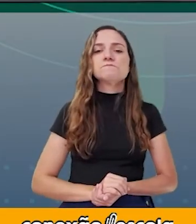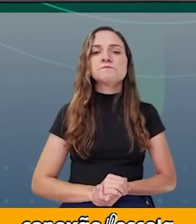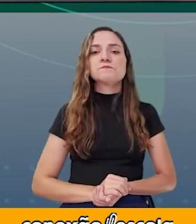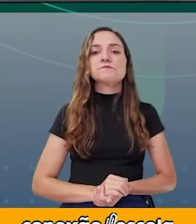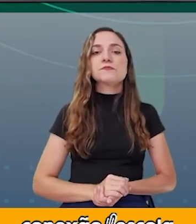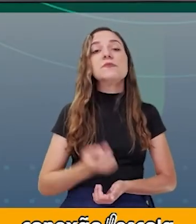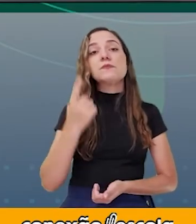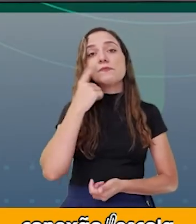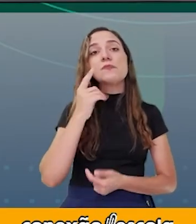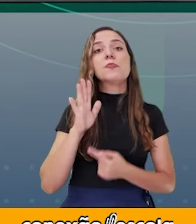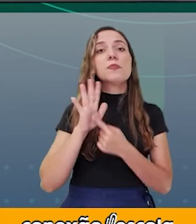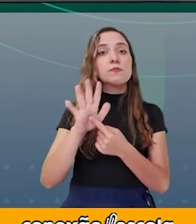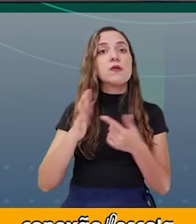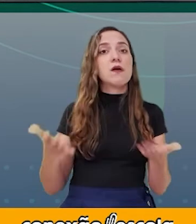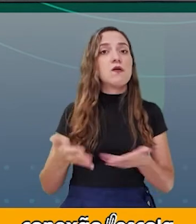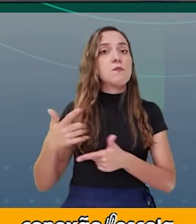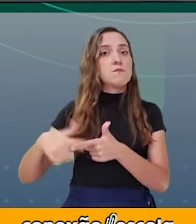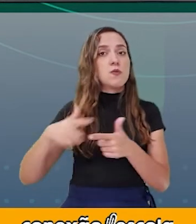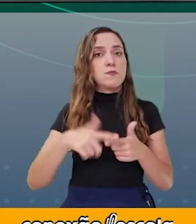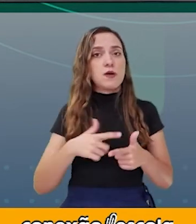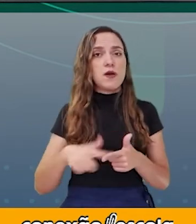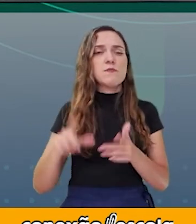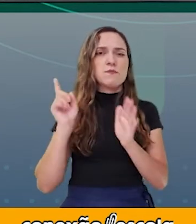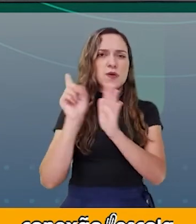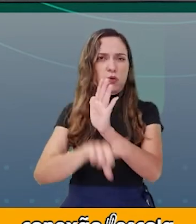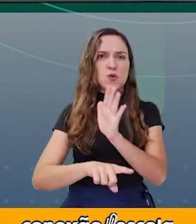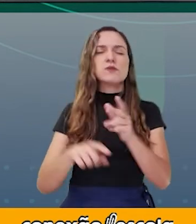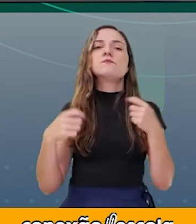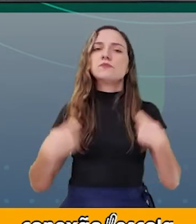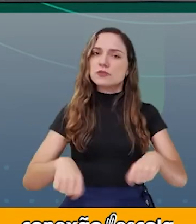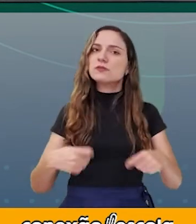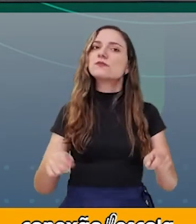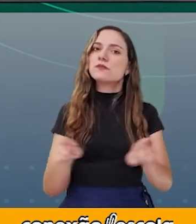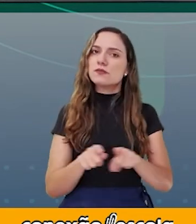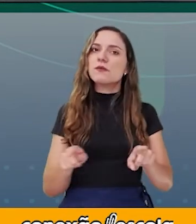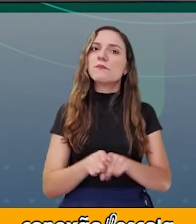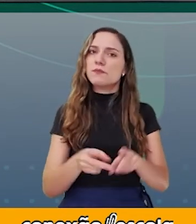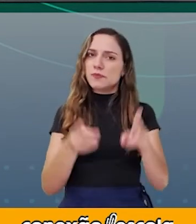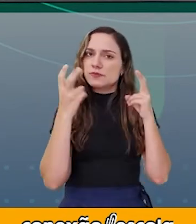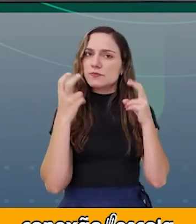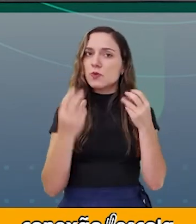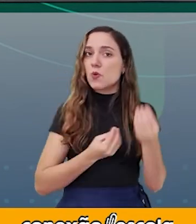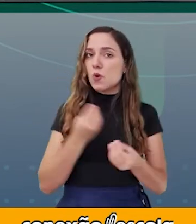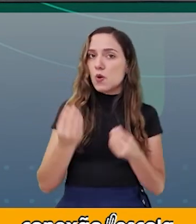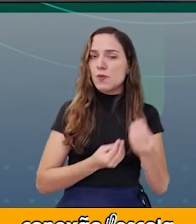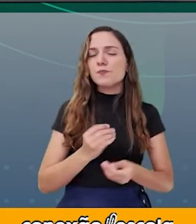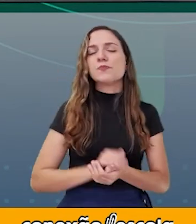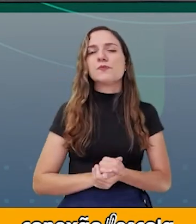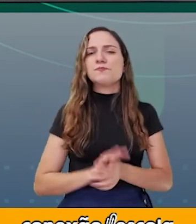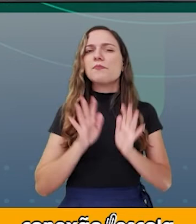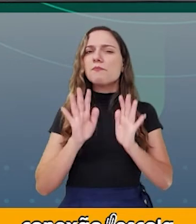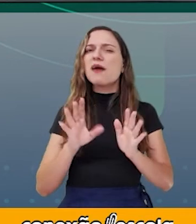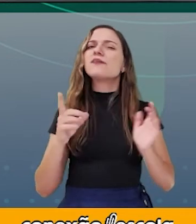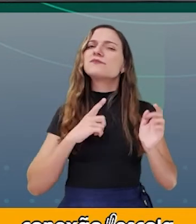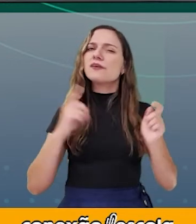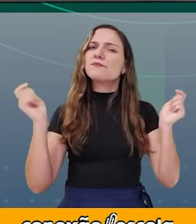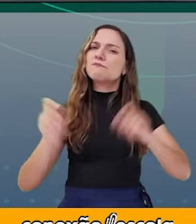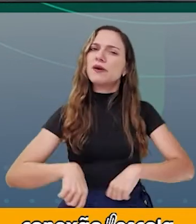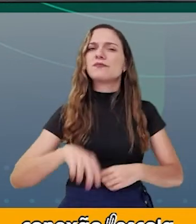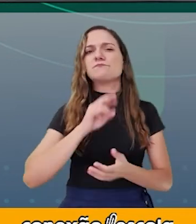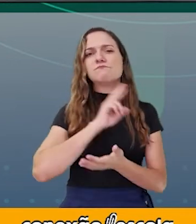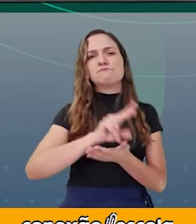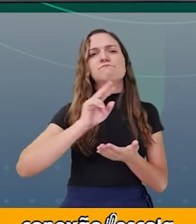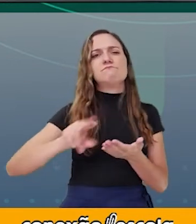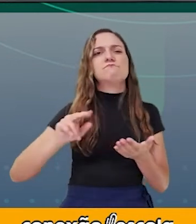situação problema, nós também vamos usar a decomposição. Lembrando que há várias